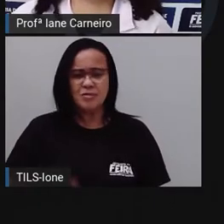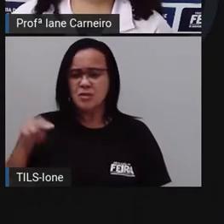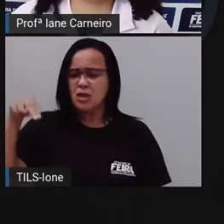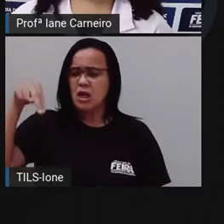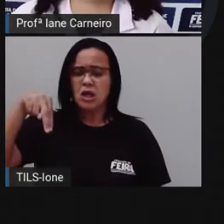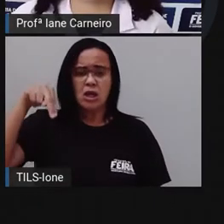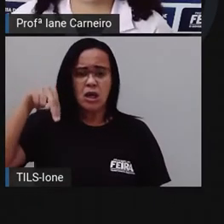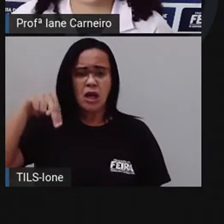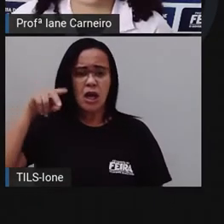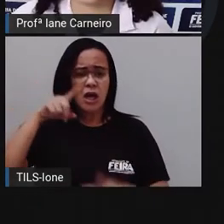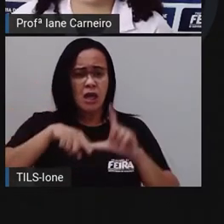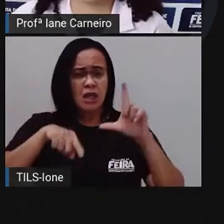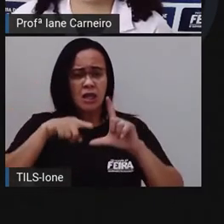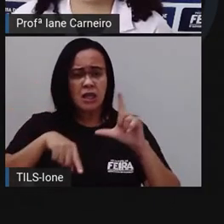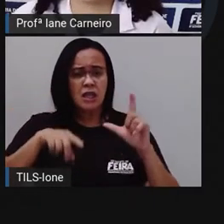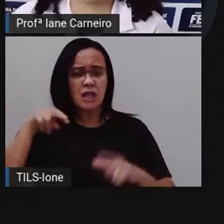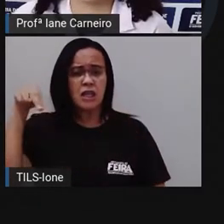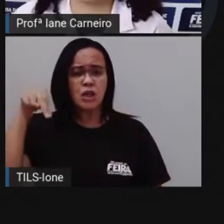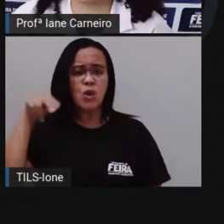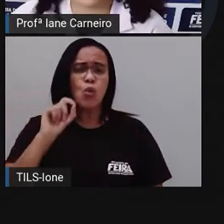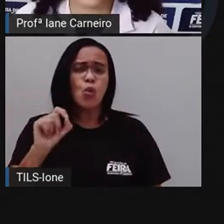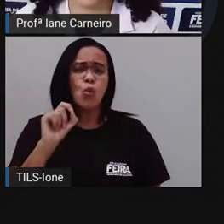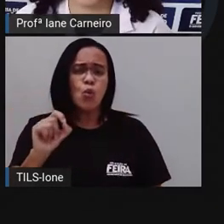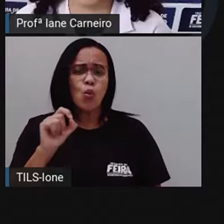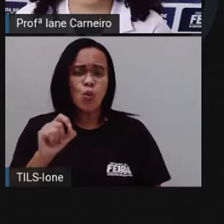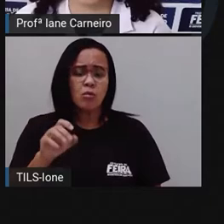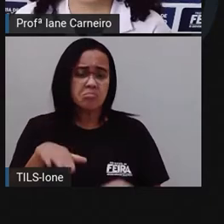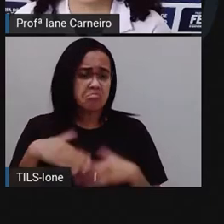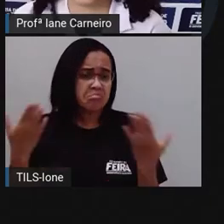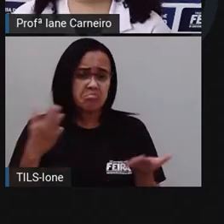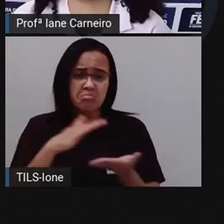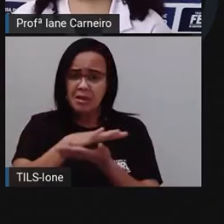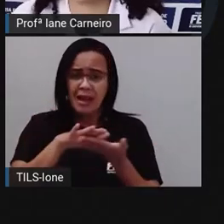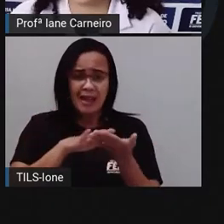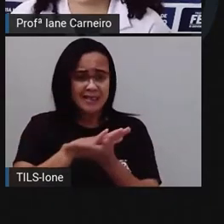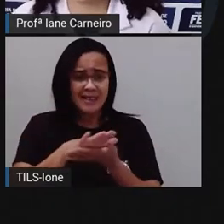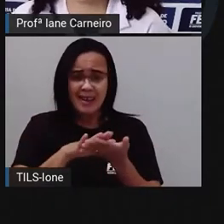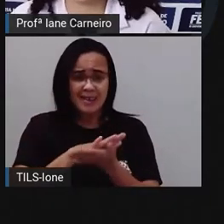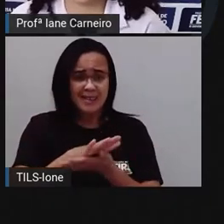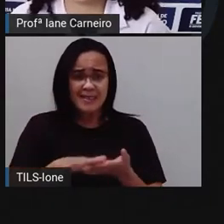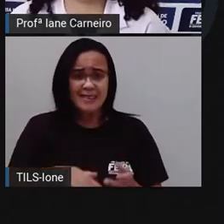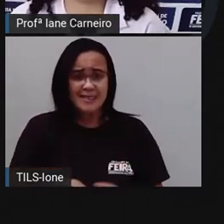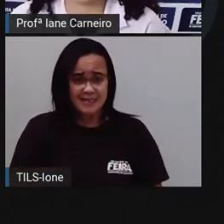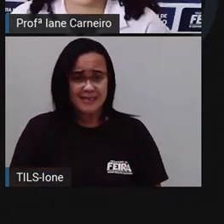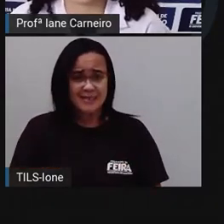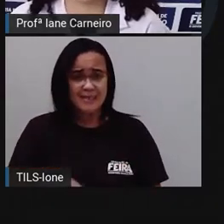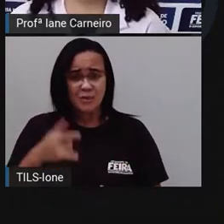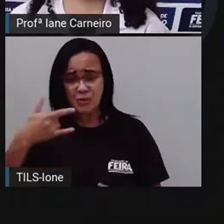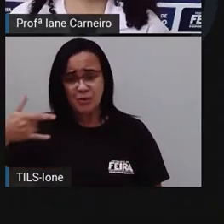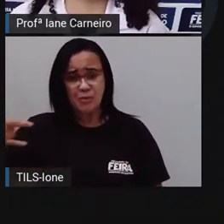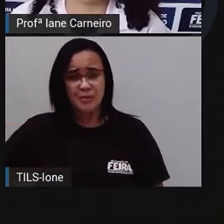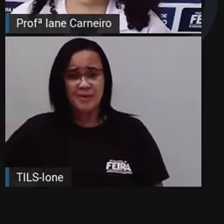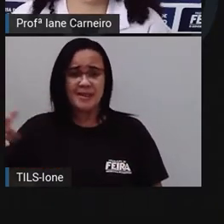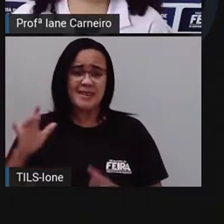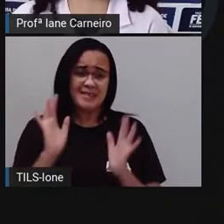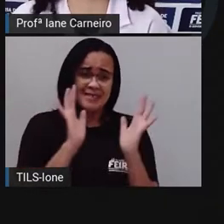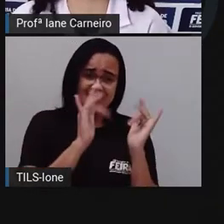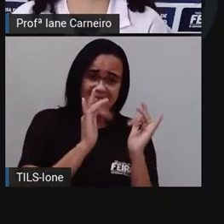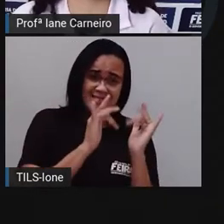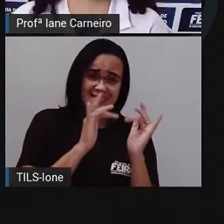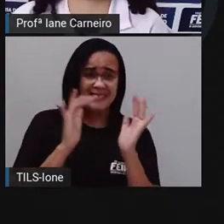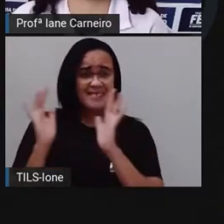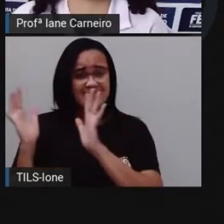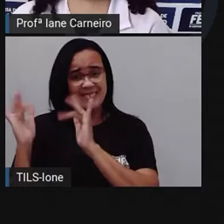O que começa com N? Nada, a não ser o peixe namorado,